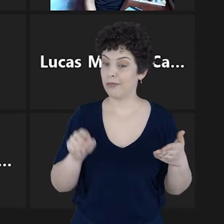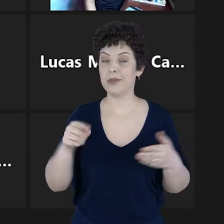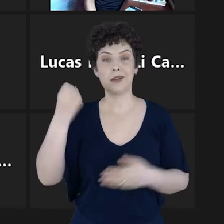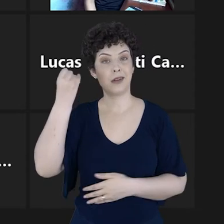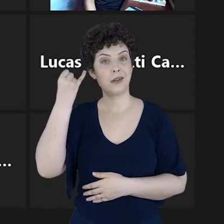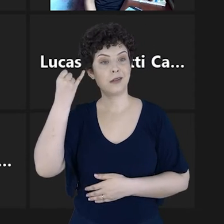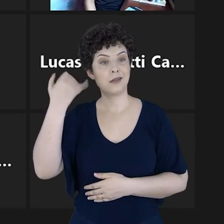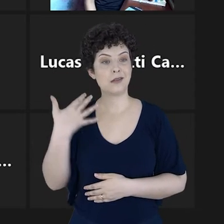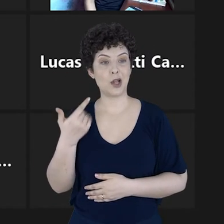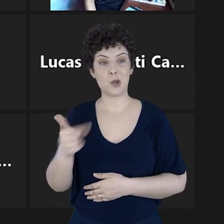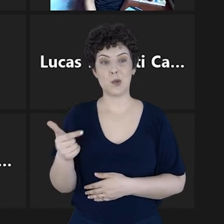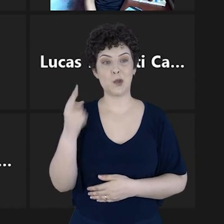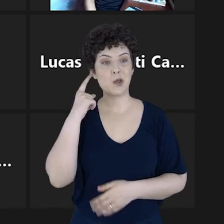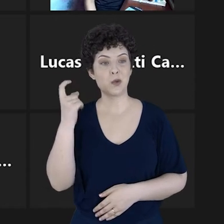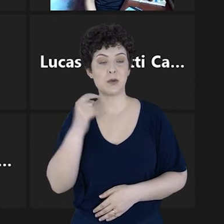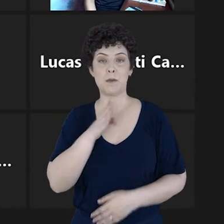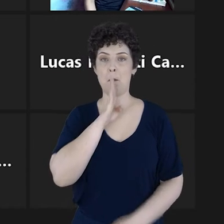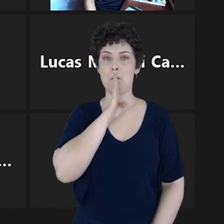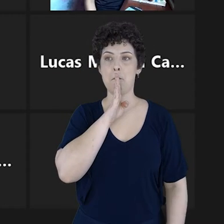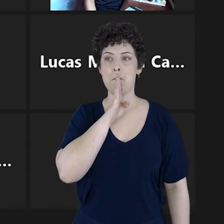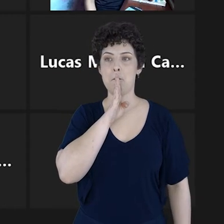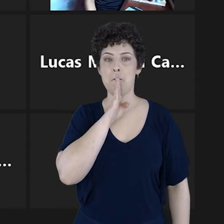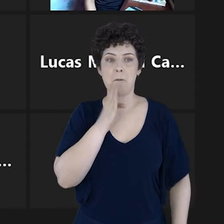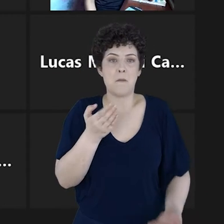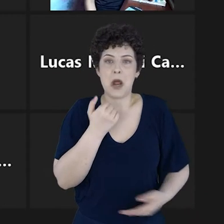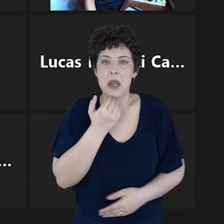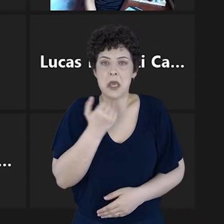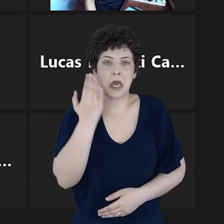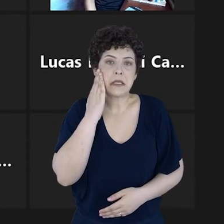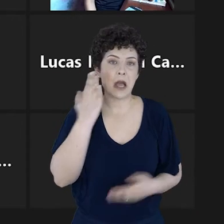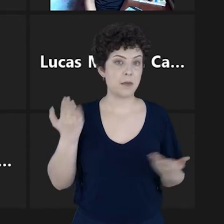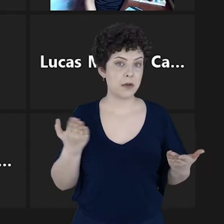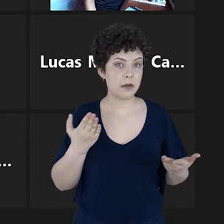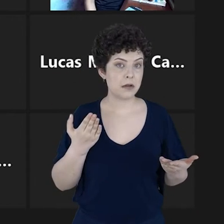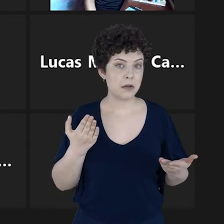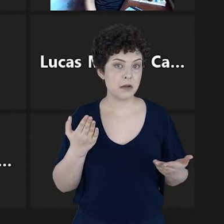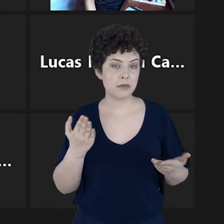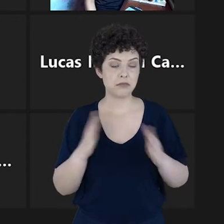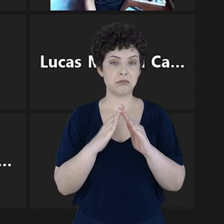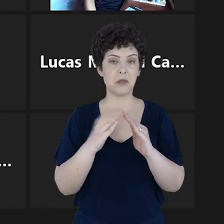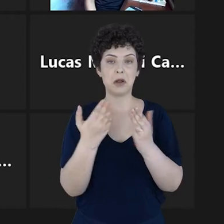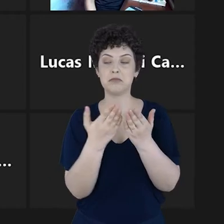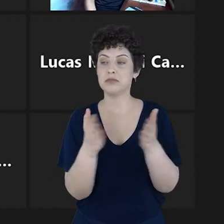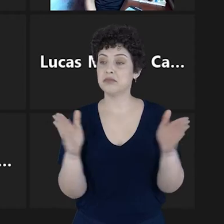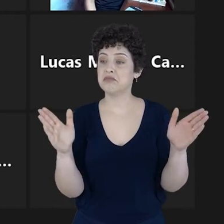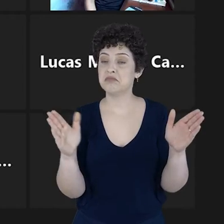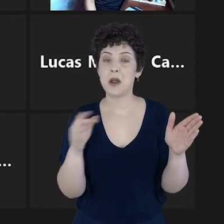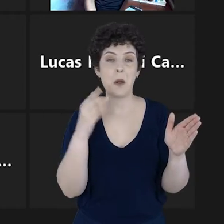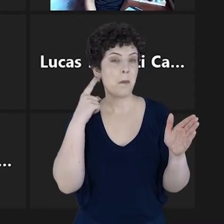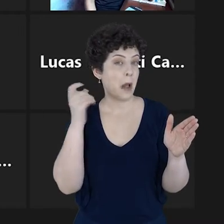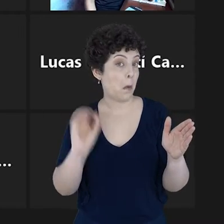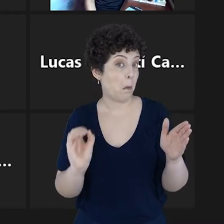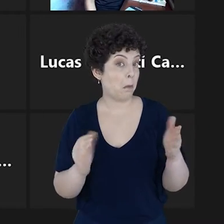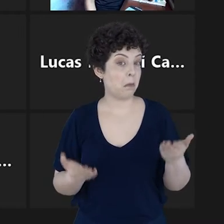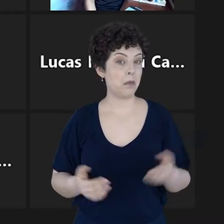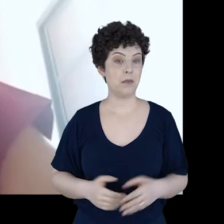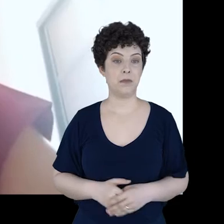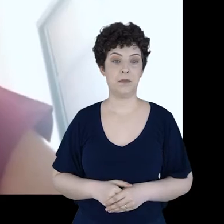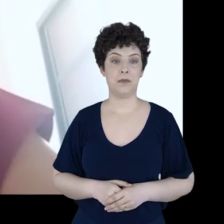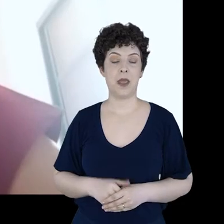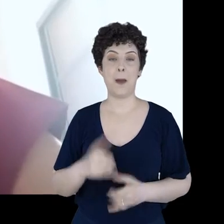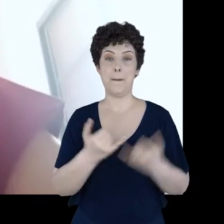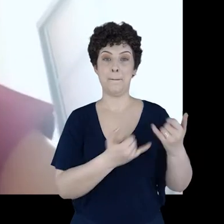você está descrevendo que ela não tem som, porque senão fica um silêncio, né? Você abre a janela, mas já abriu, já não.